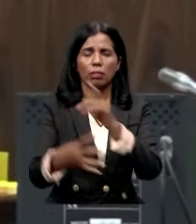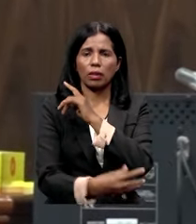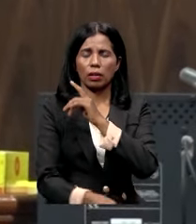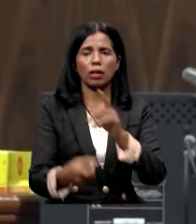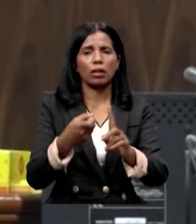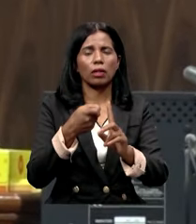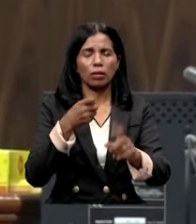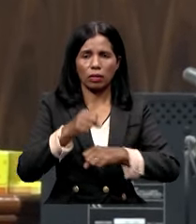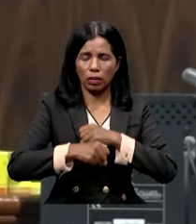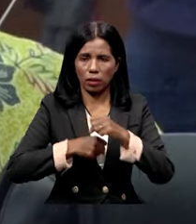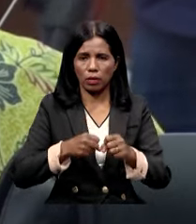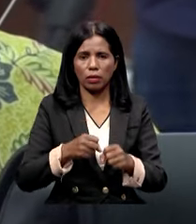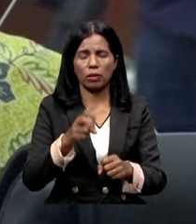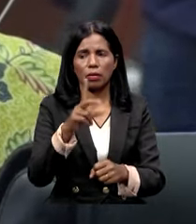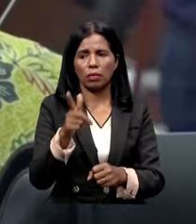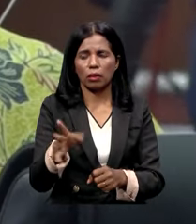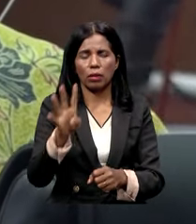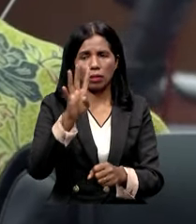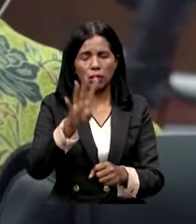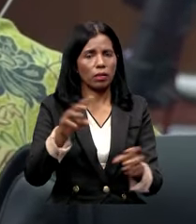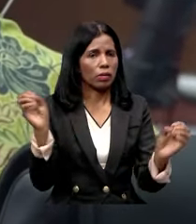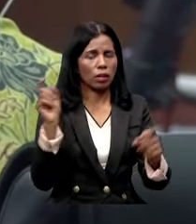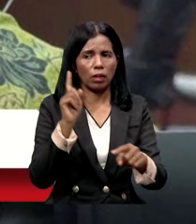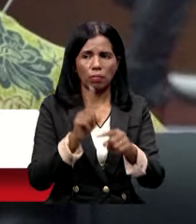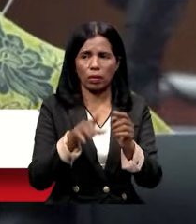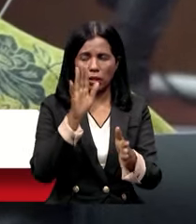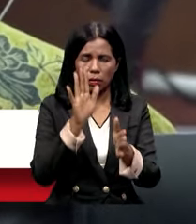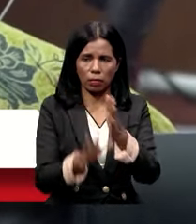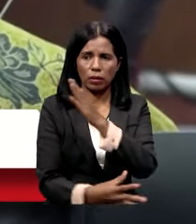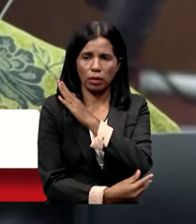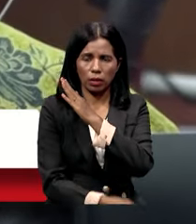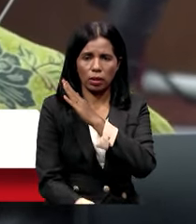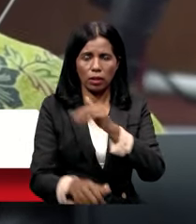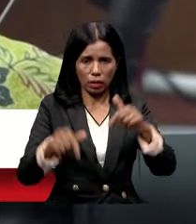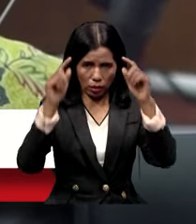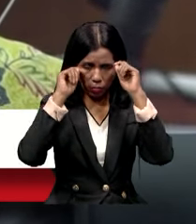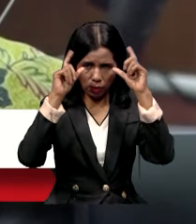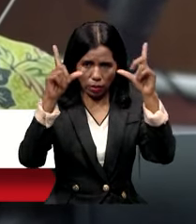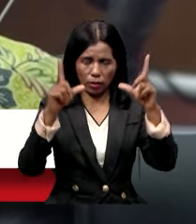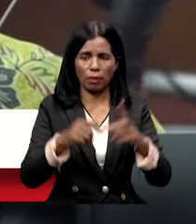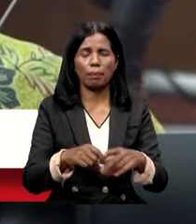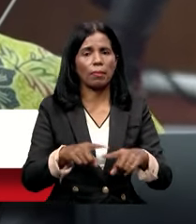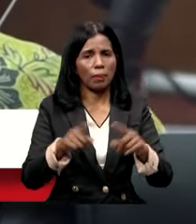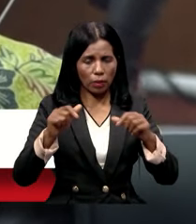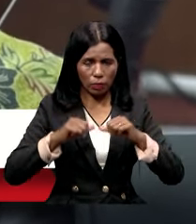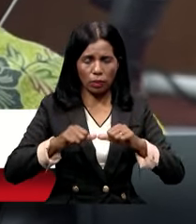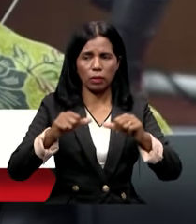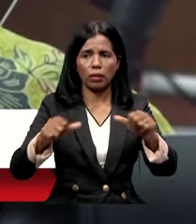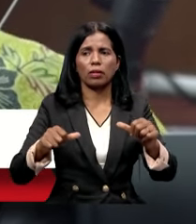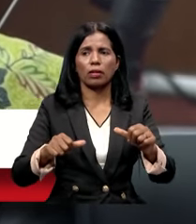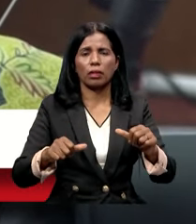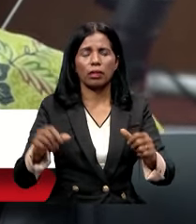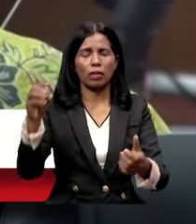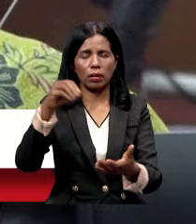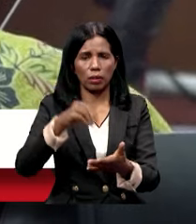Trasta 2024, né? Sei la bele a menos pobreza e a Timor-Leste, mas be continua a cria